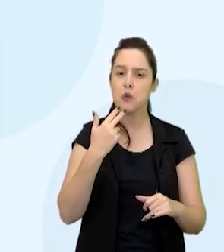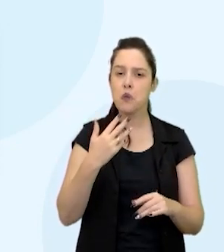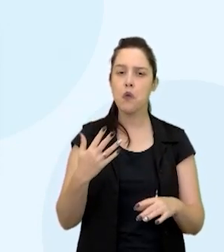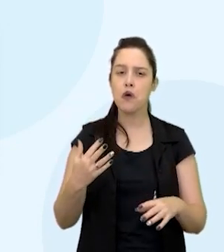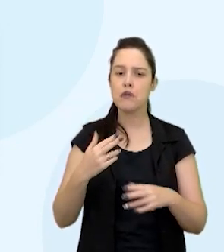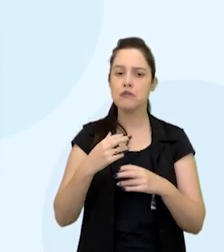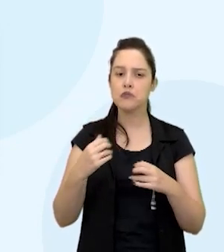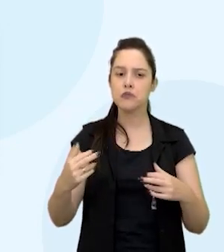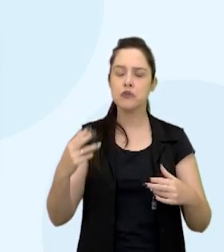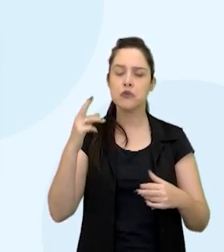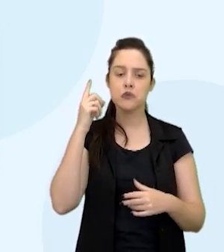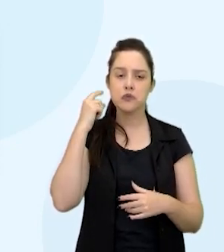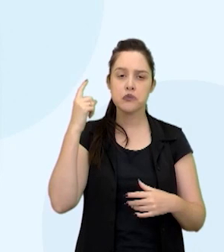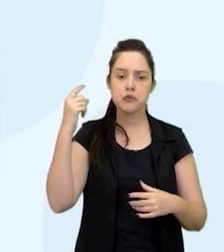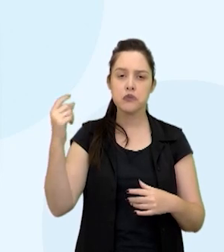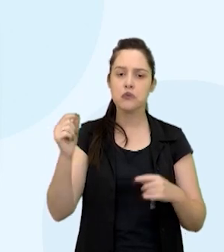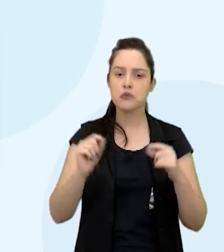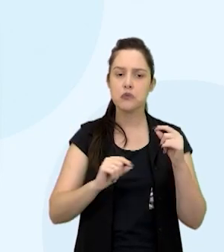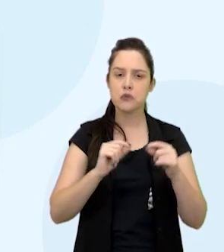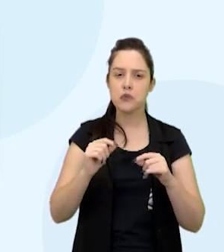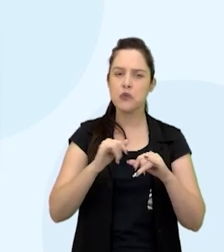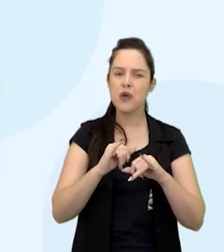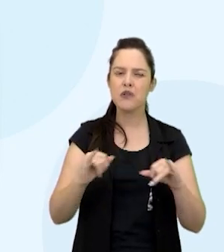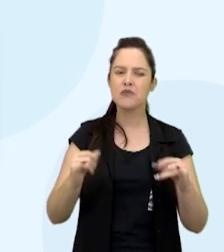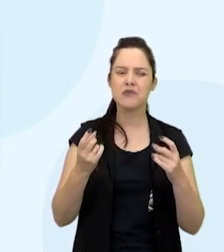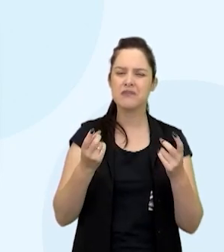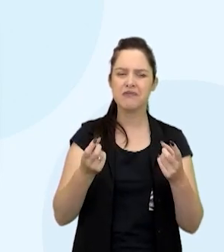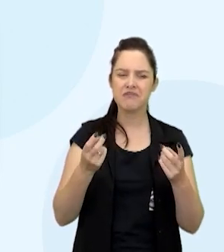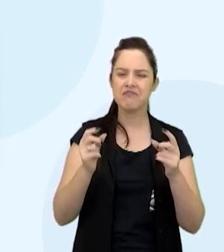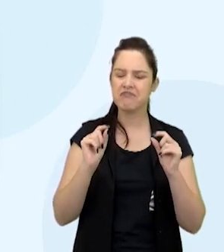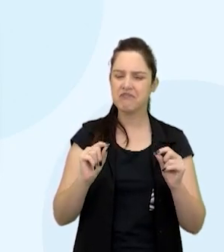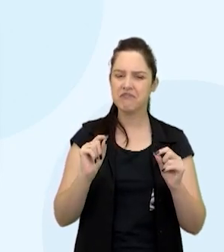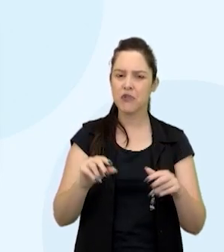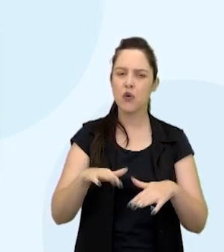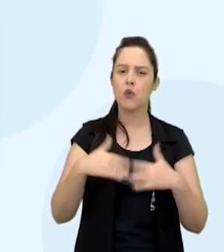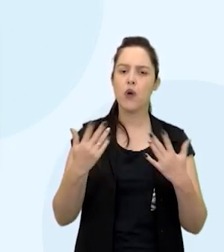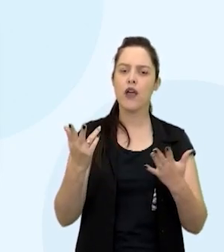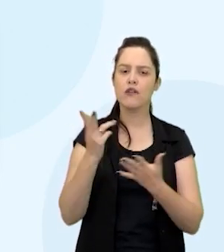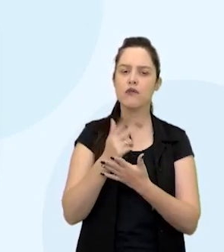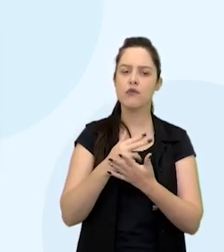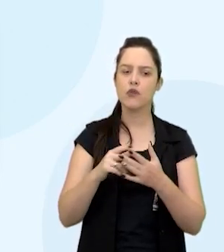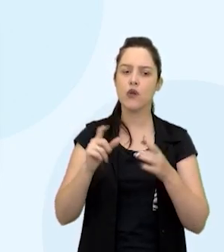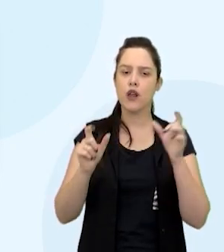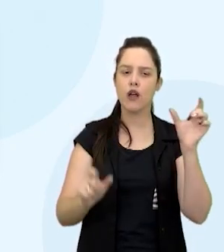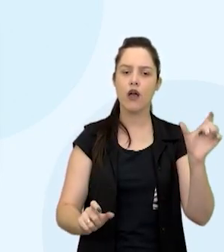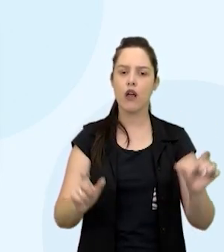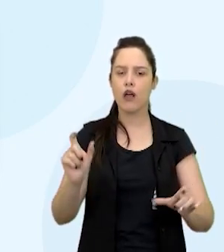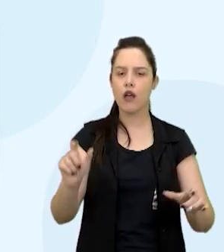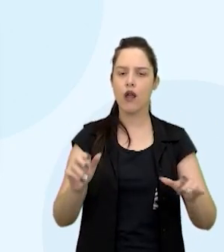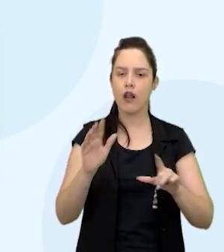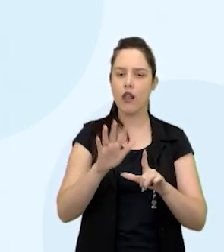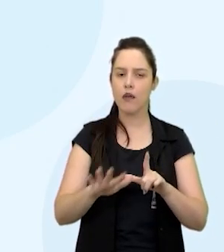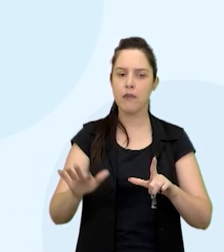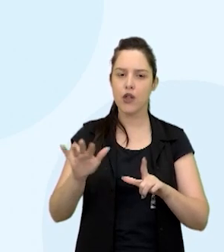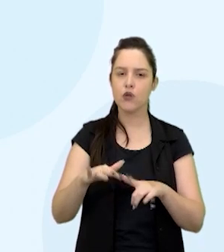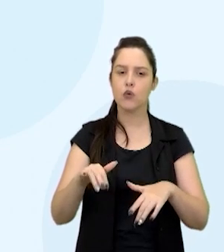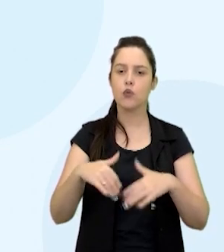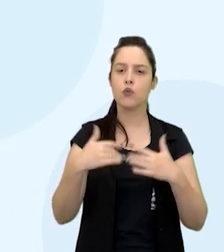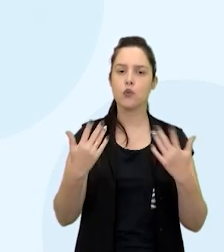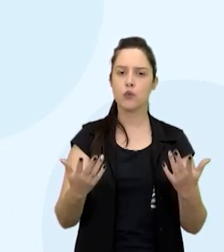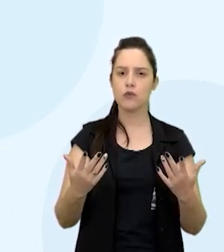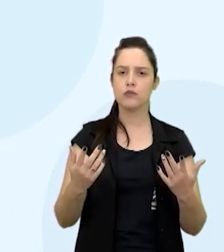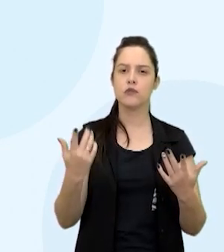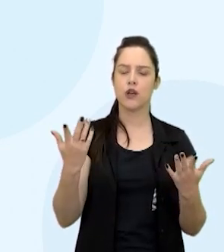sons predominam? O que o anúncio está vendendo? Quais figuras aparecem mais à frente na imagem? Quais aparecem ao fundo? São